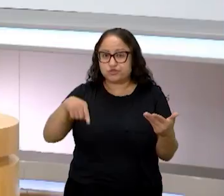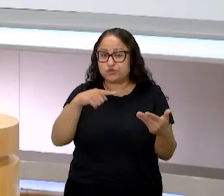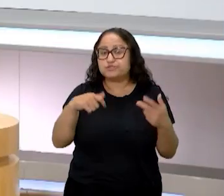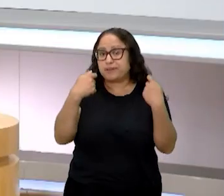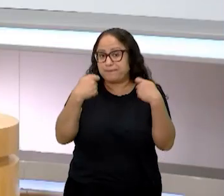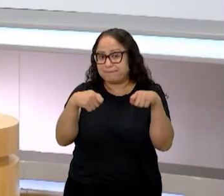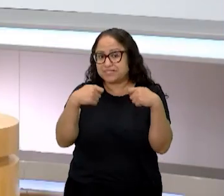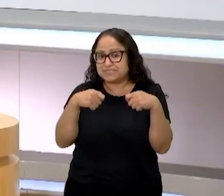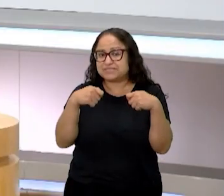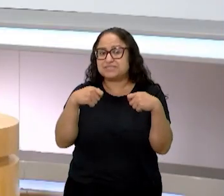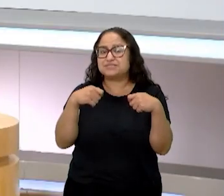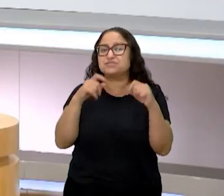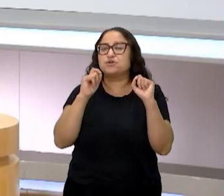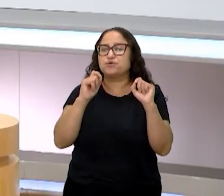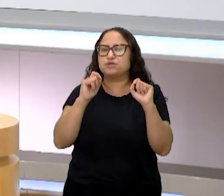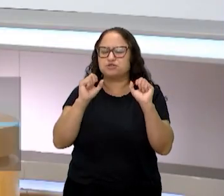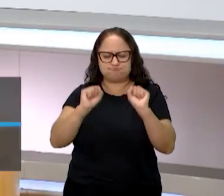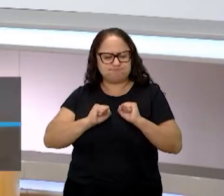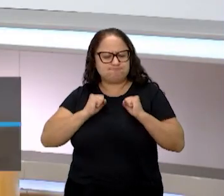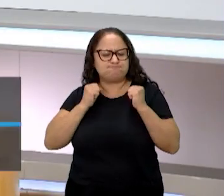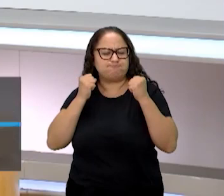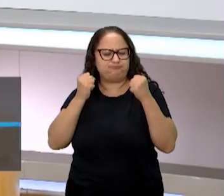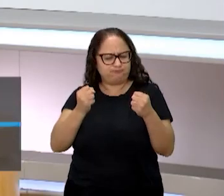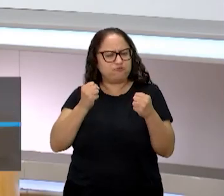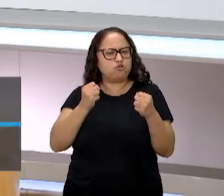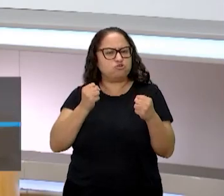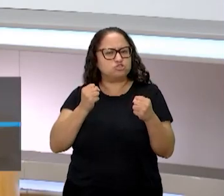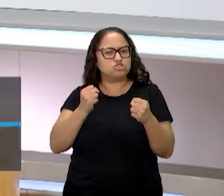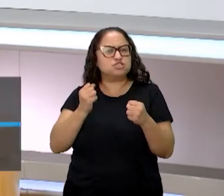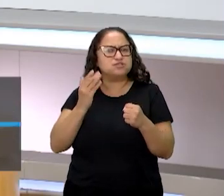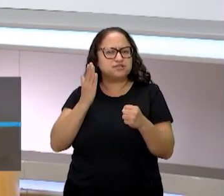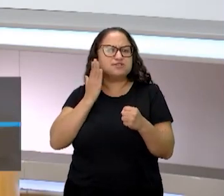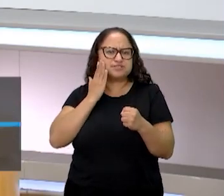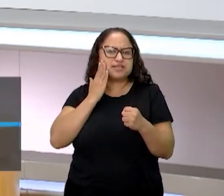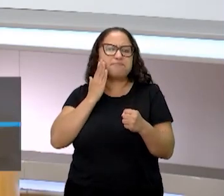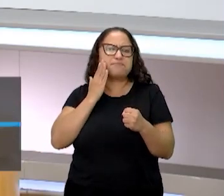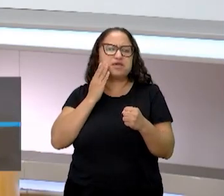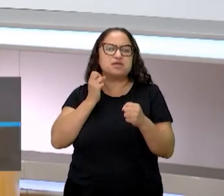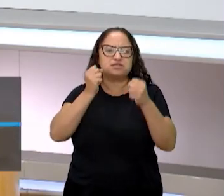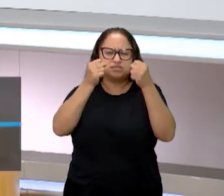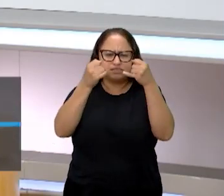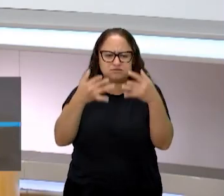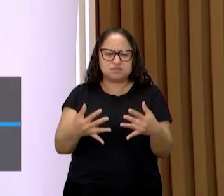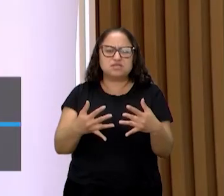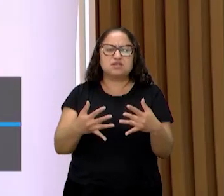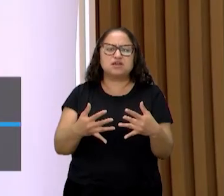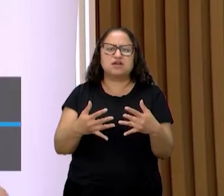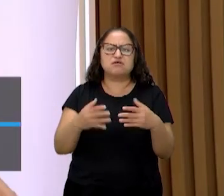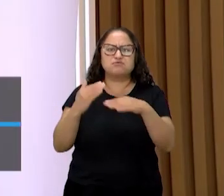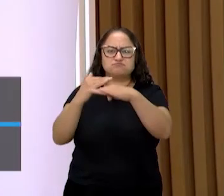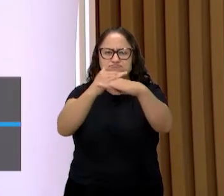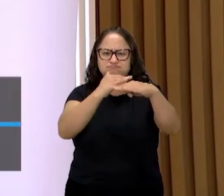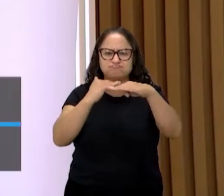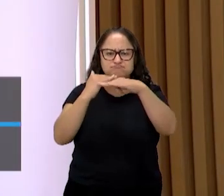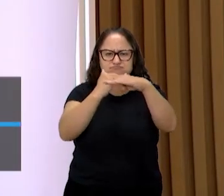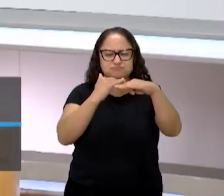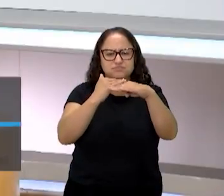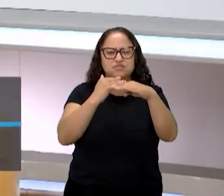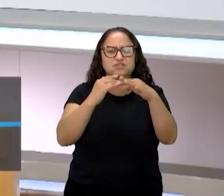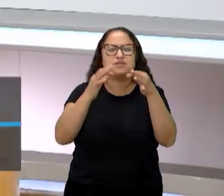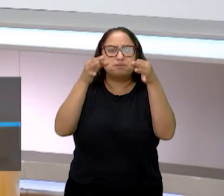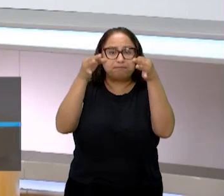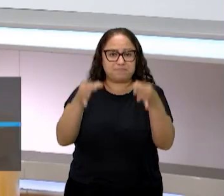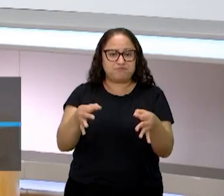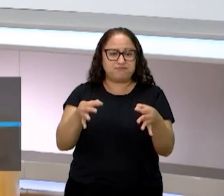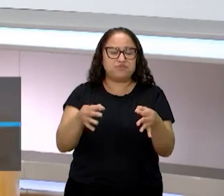precisa aí defender um pouco mais Isso, também, nessa questão de, A da equidade, justiça, da dos equidade. cientistas. Né? Perfeito,